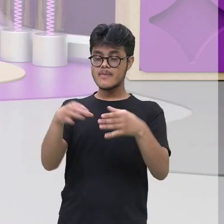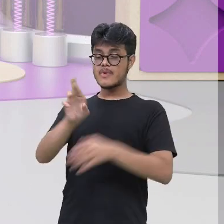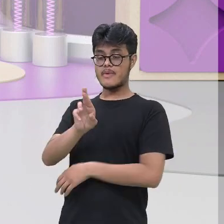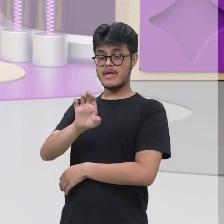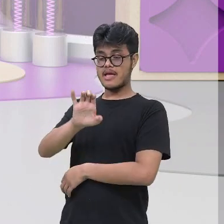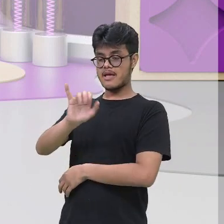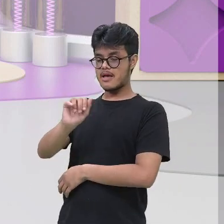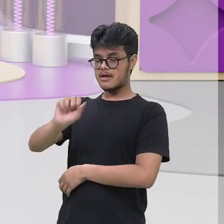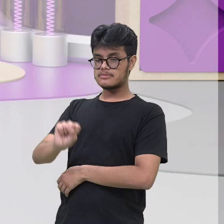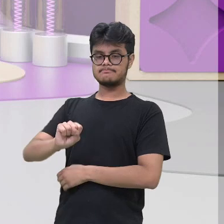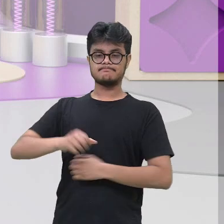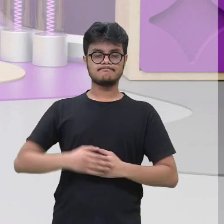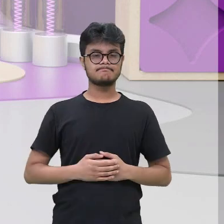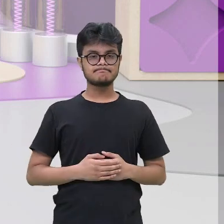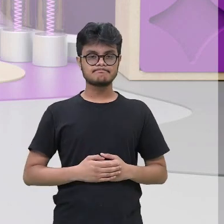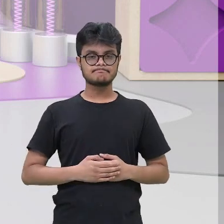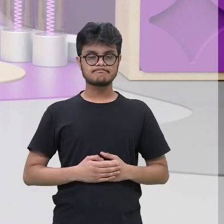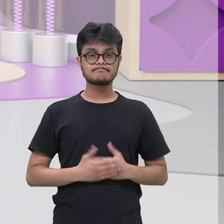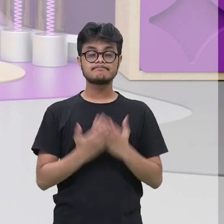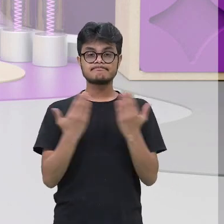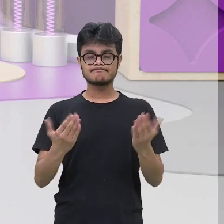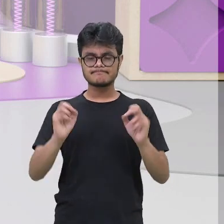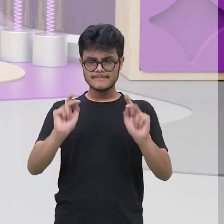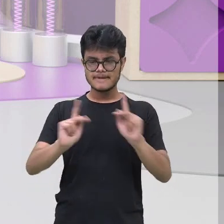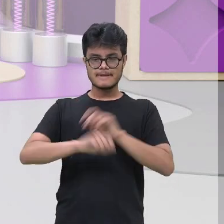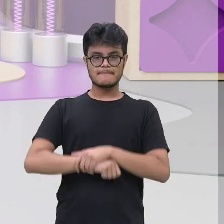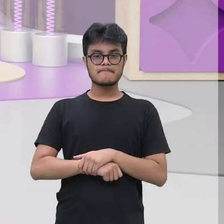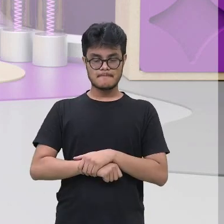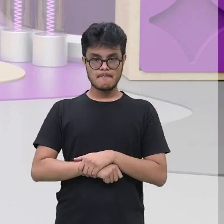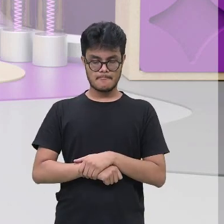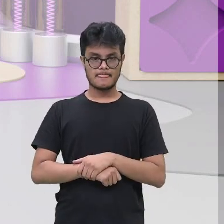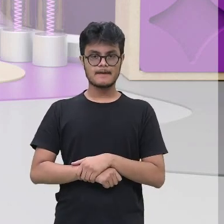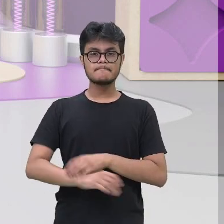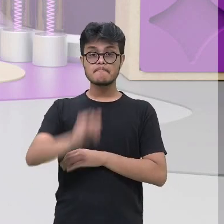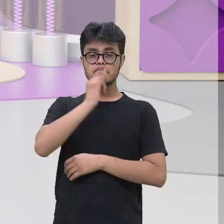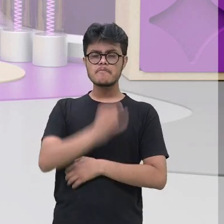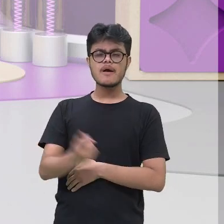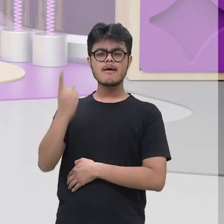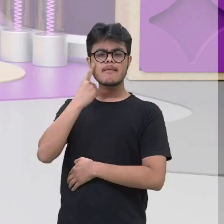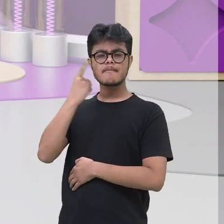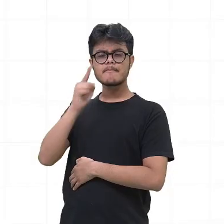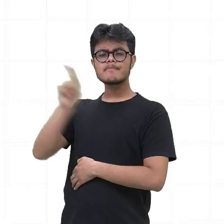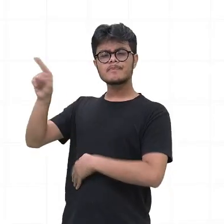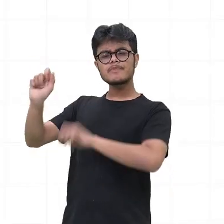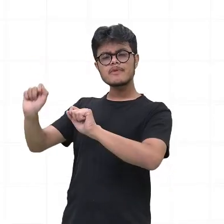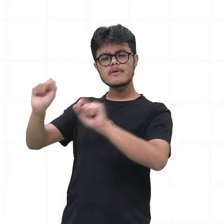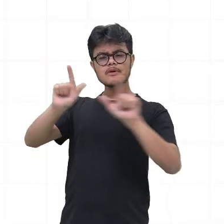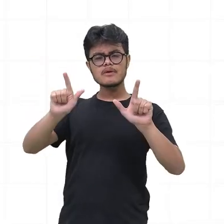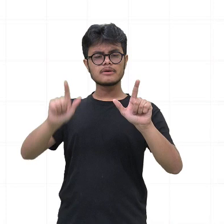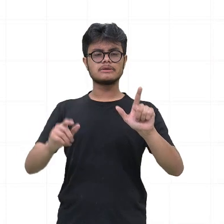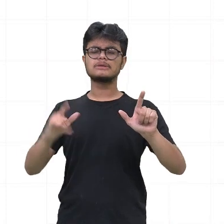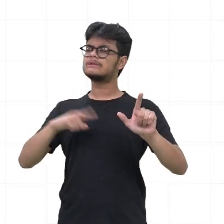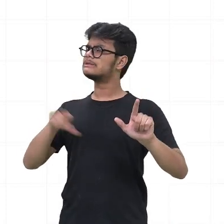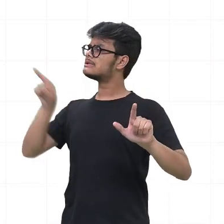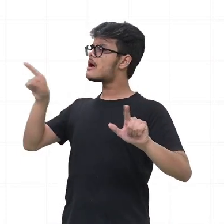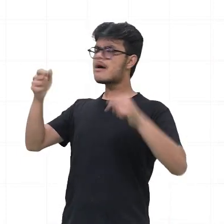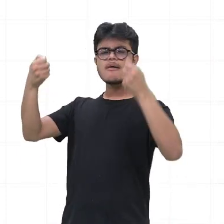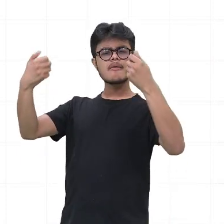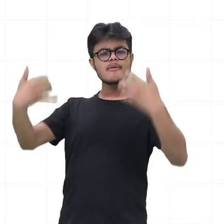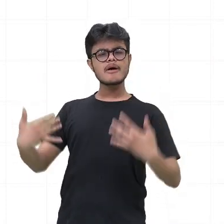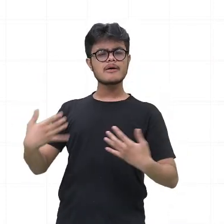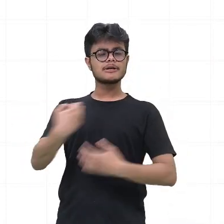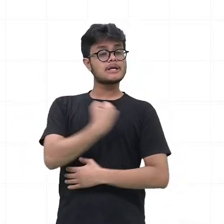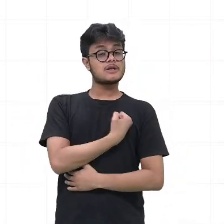reais. Beleza? Então, vem comigo aqui na tela para a gente falar mais um pouco sobre